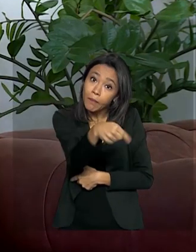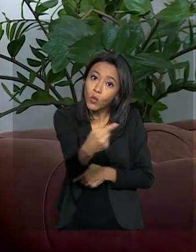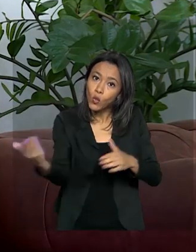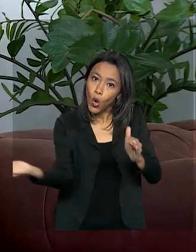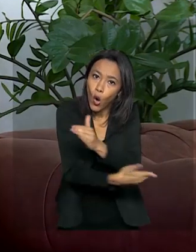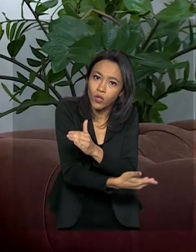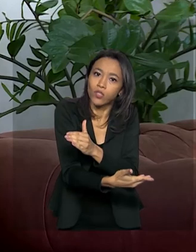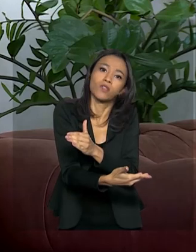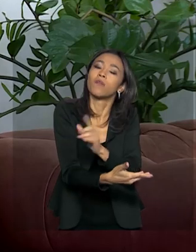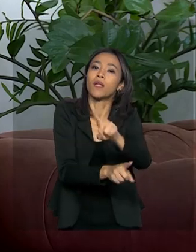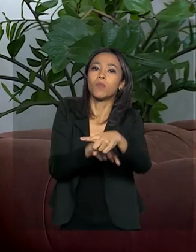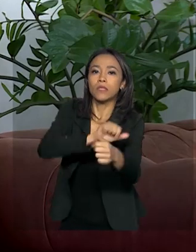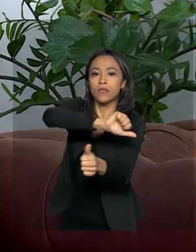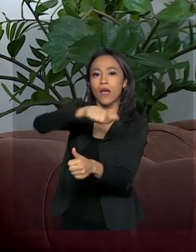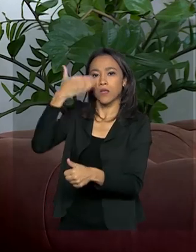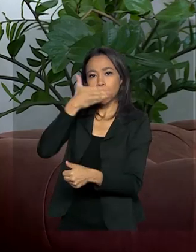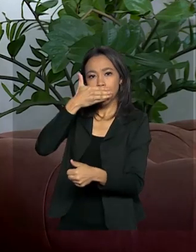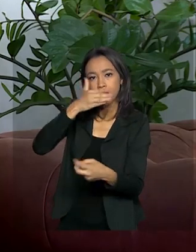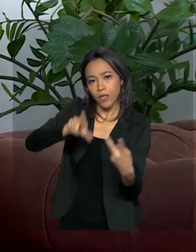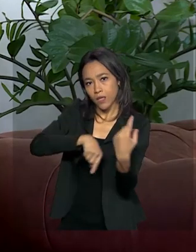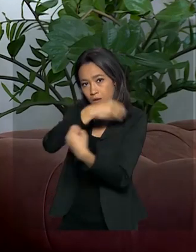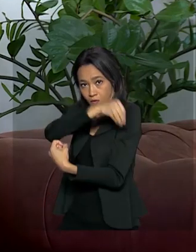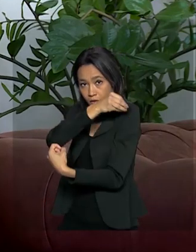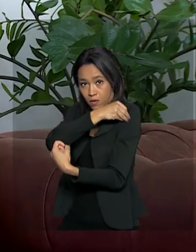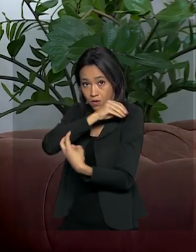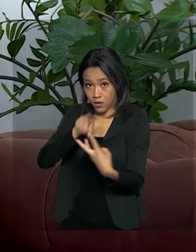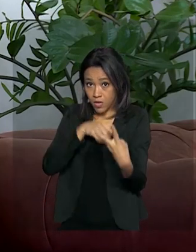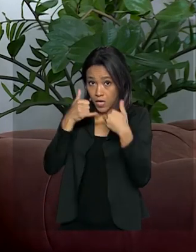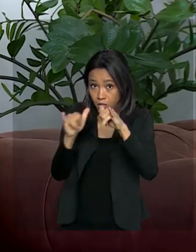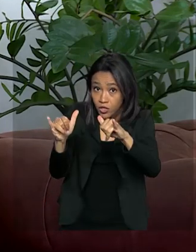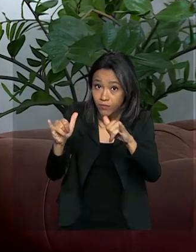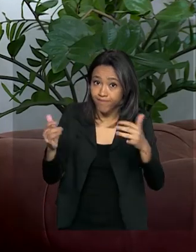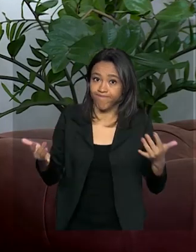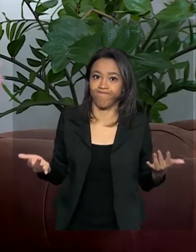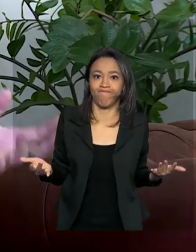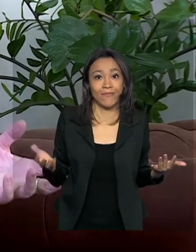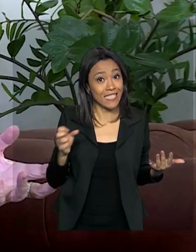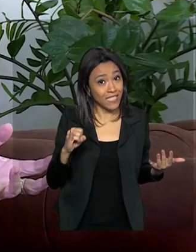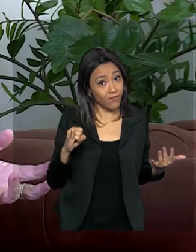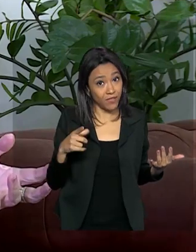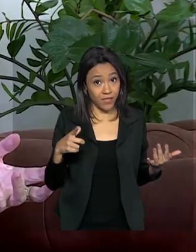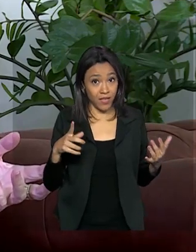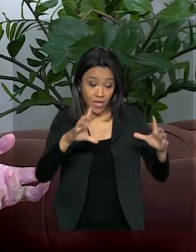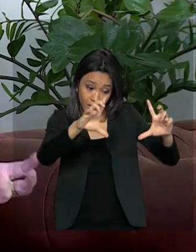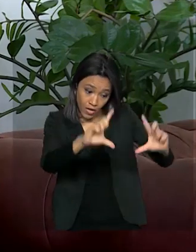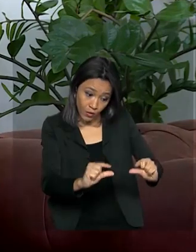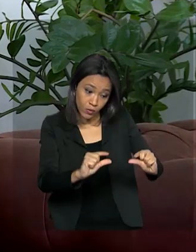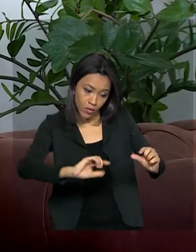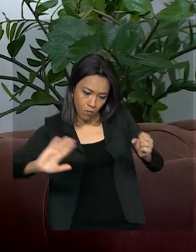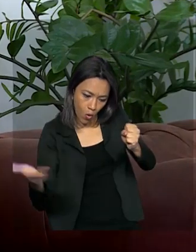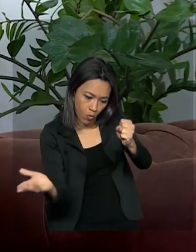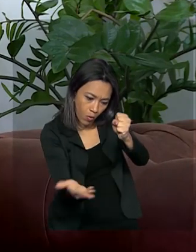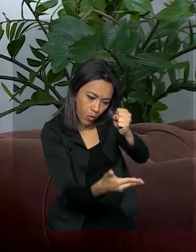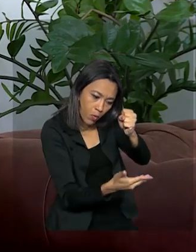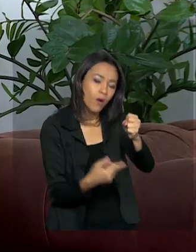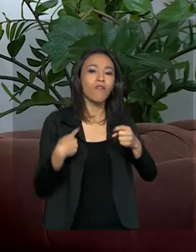você transformá-la em açúcar etanol e energia se você diminui a colheita você vai